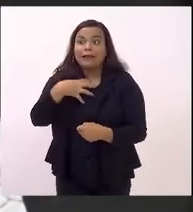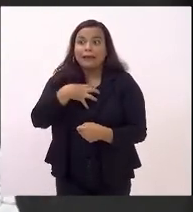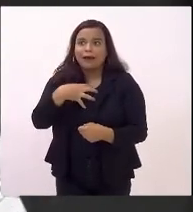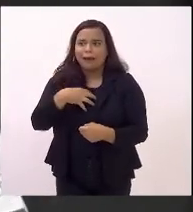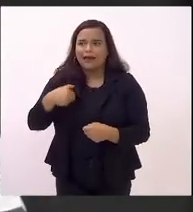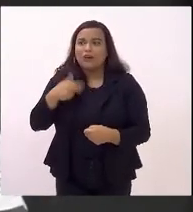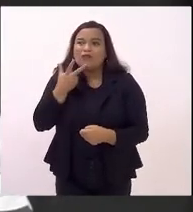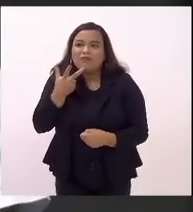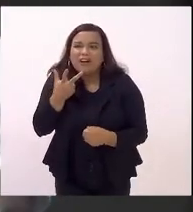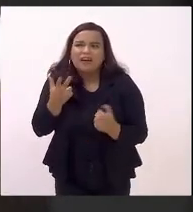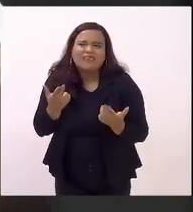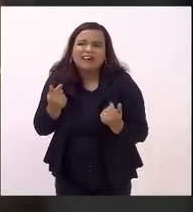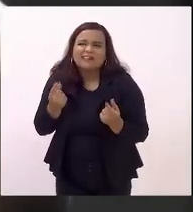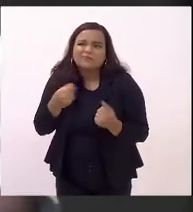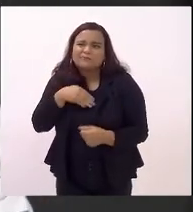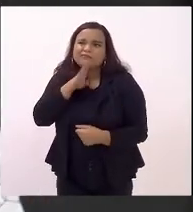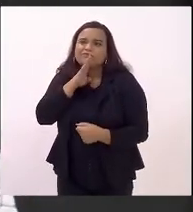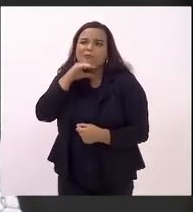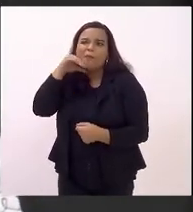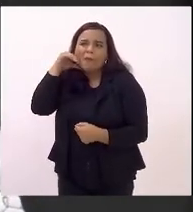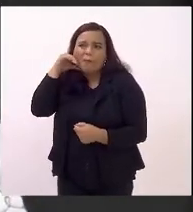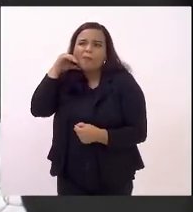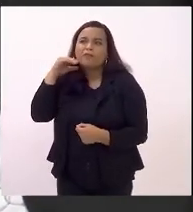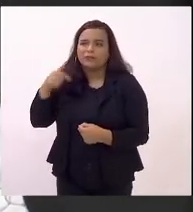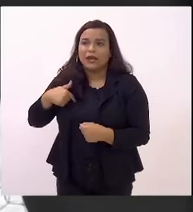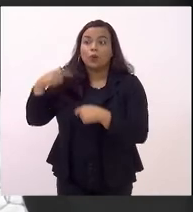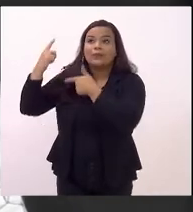tradição, e quando você é iaô, você não fala.